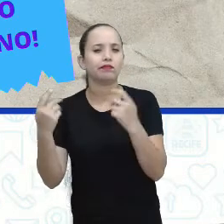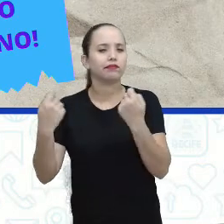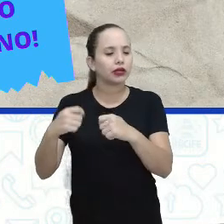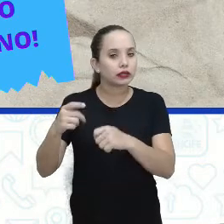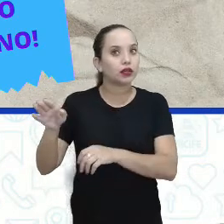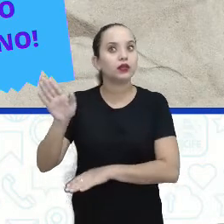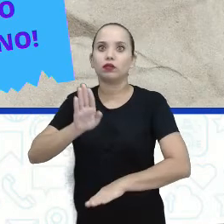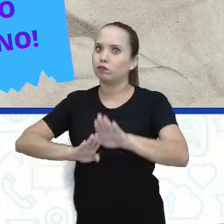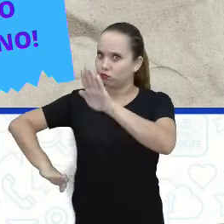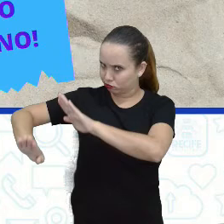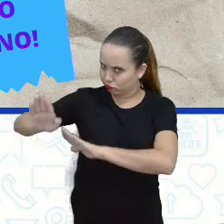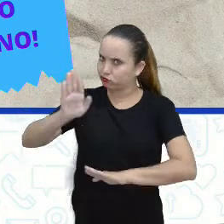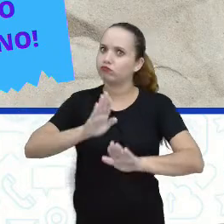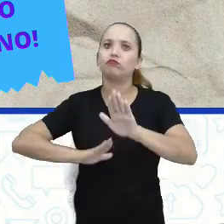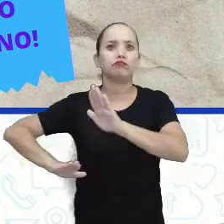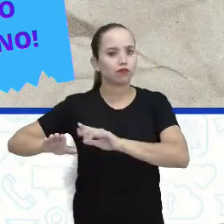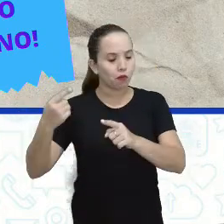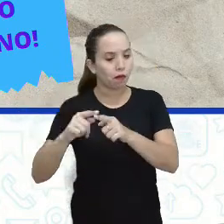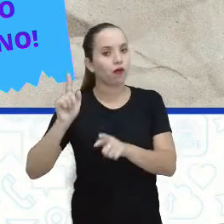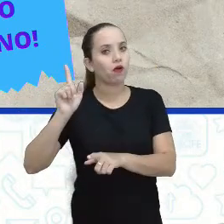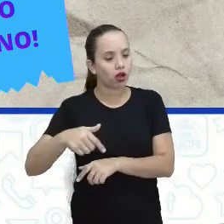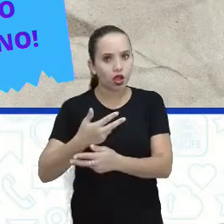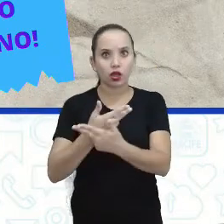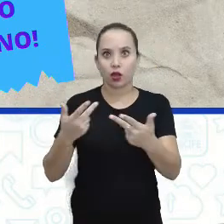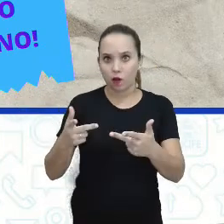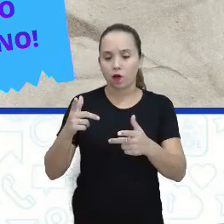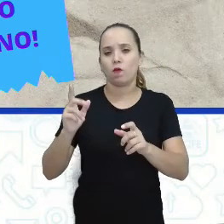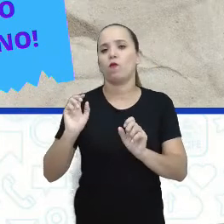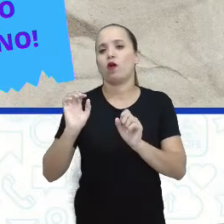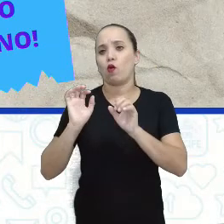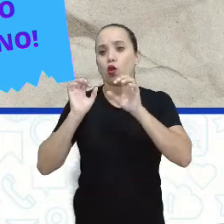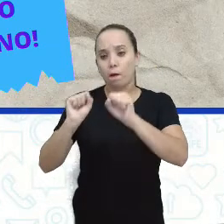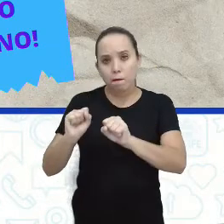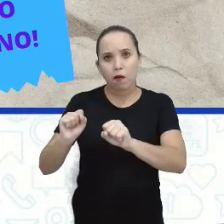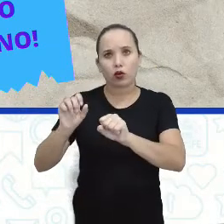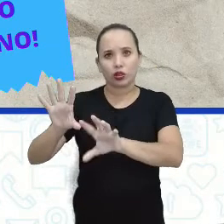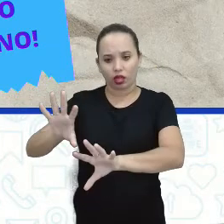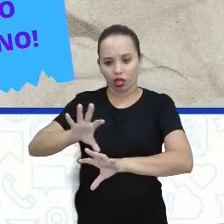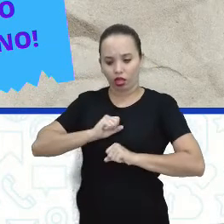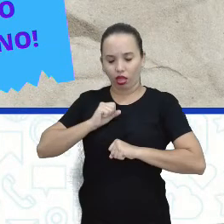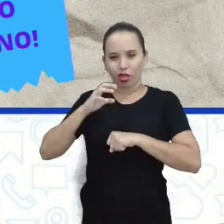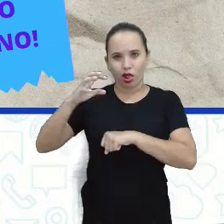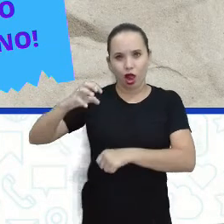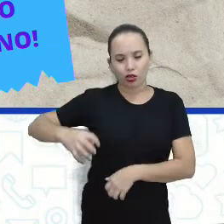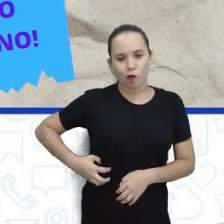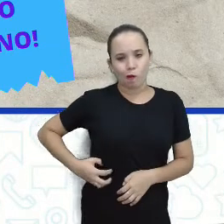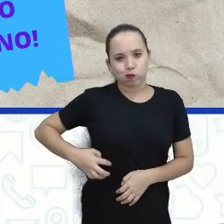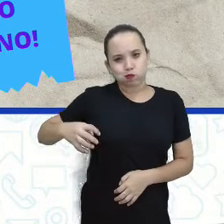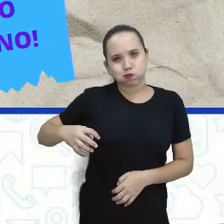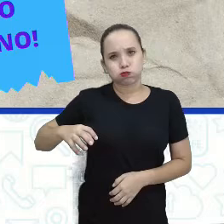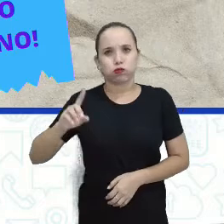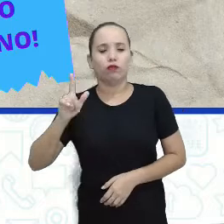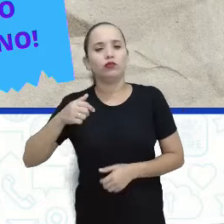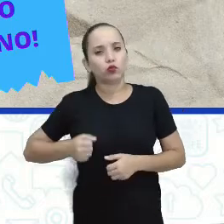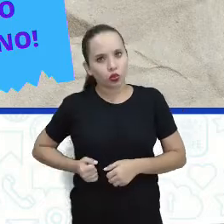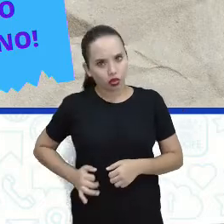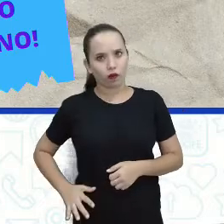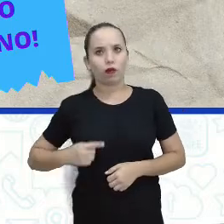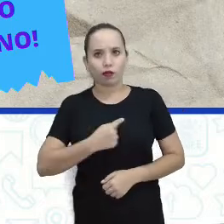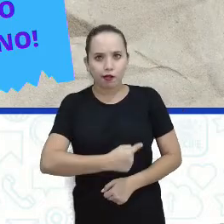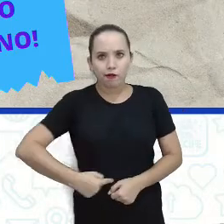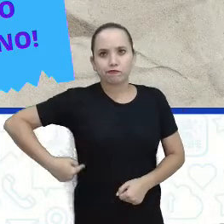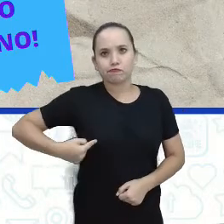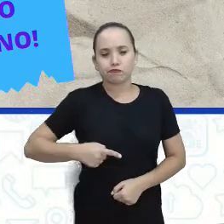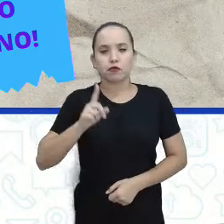bastante cuidado, porque isso é realmente um canal de infecção que podem causar várias infecções intestinais. E